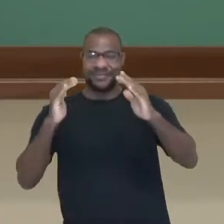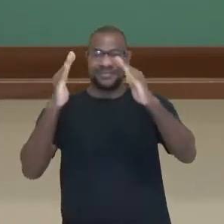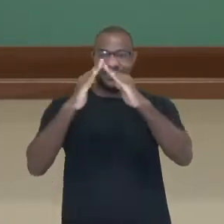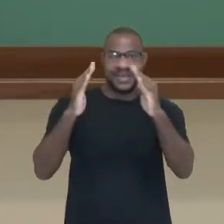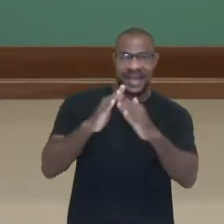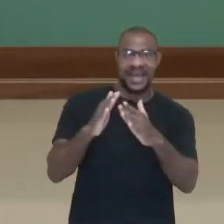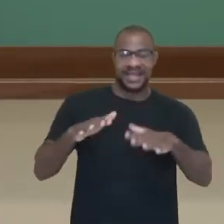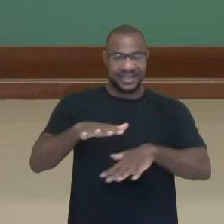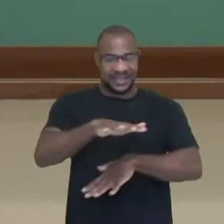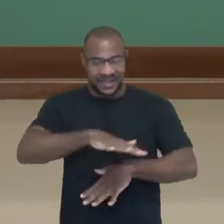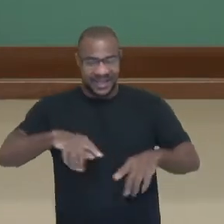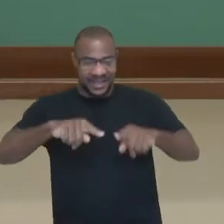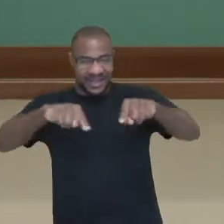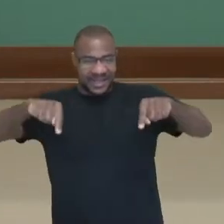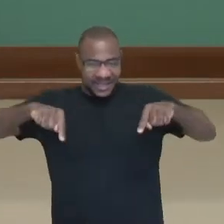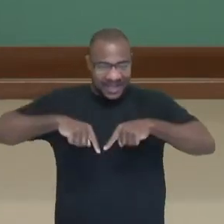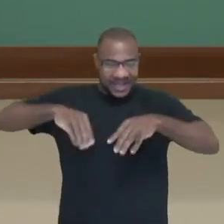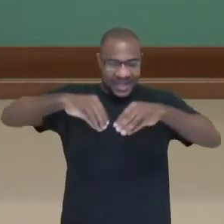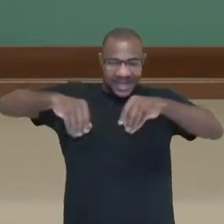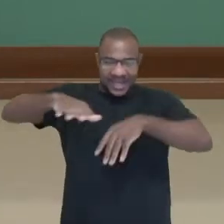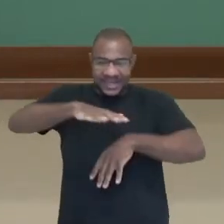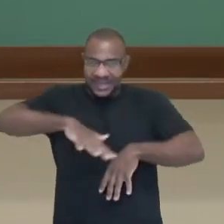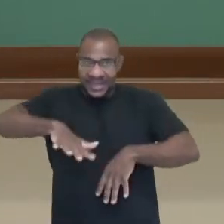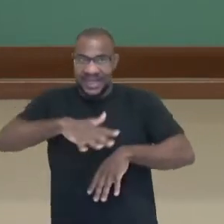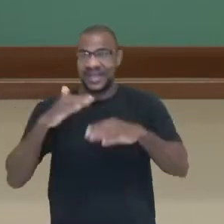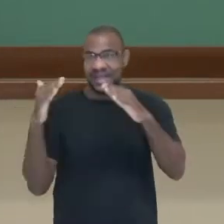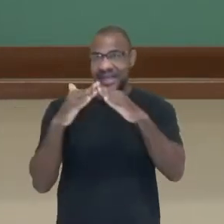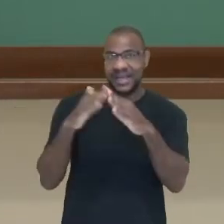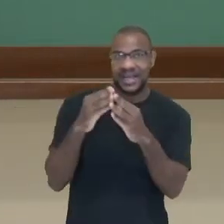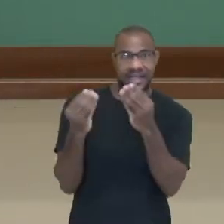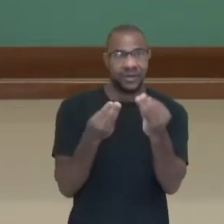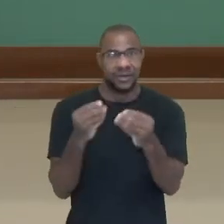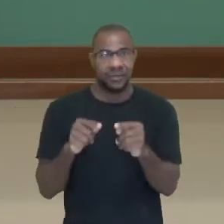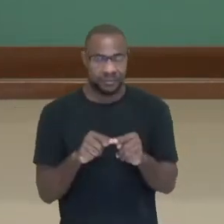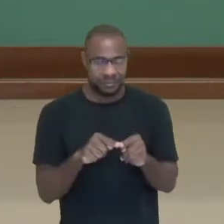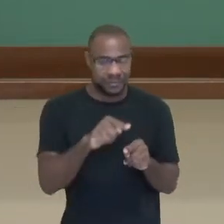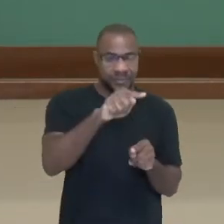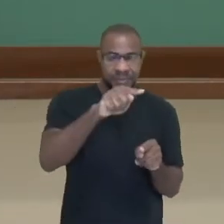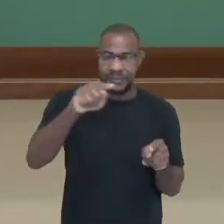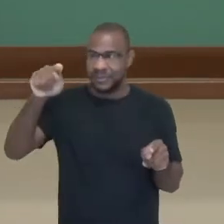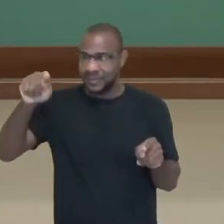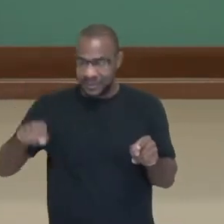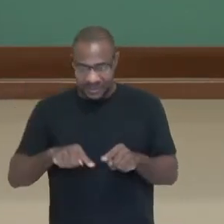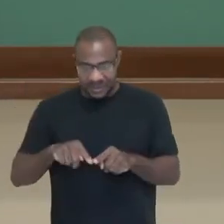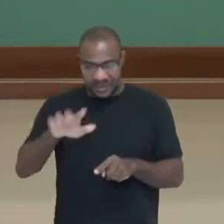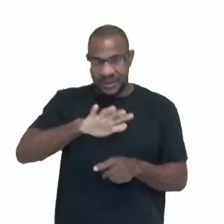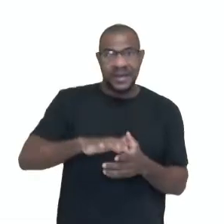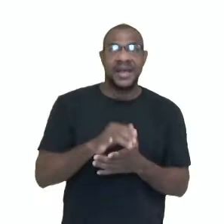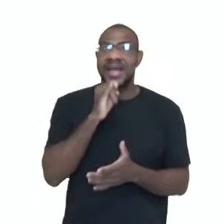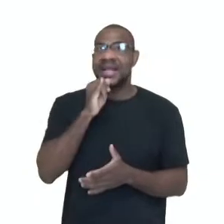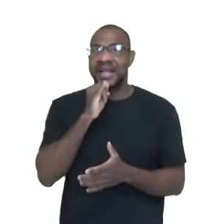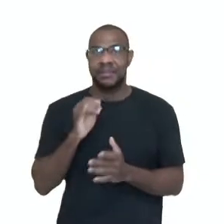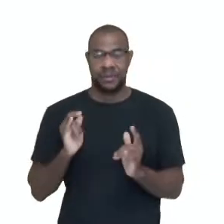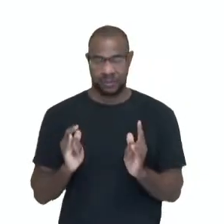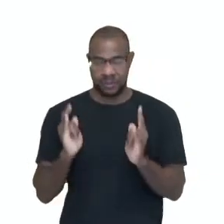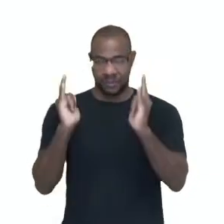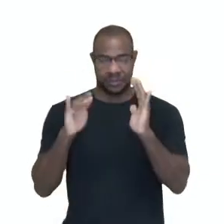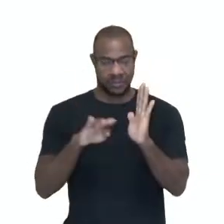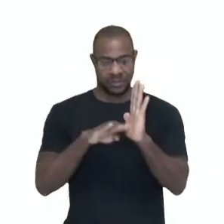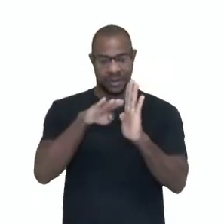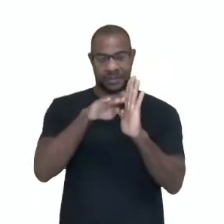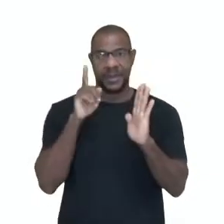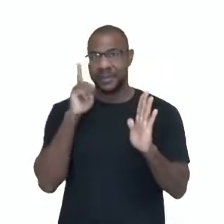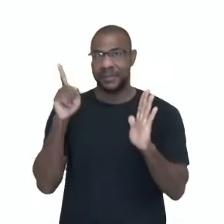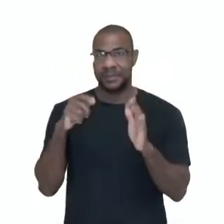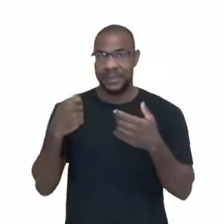são terrenos, casas. Então, olha lá, tamanho de cômodos de uma casa ou de um apartamento. A gente precisa calcular